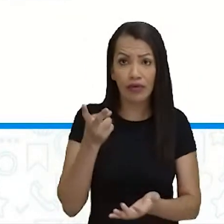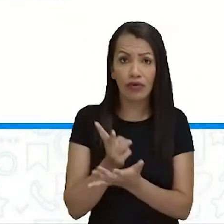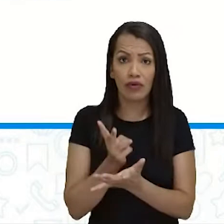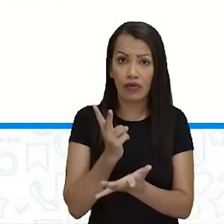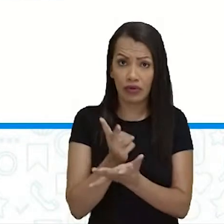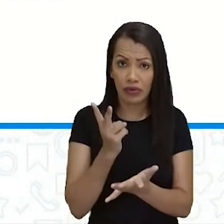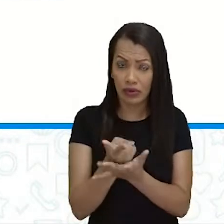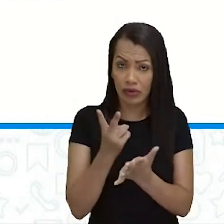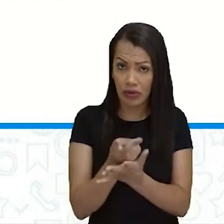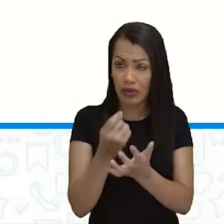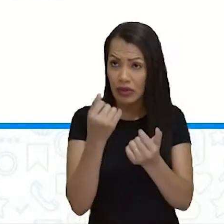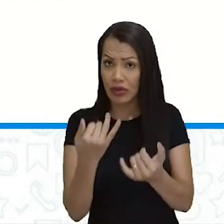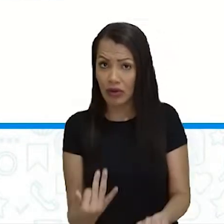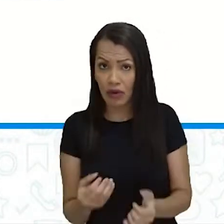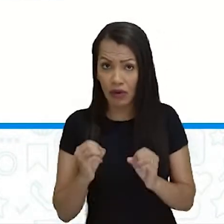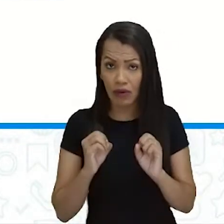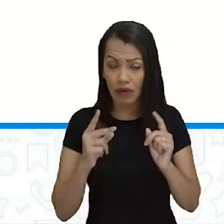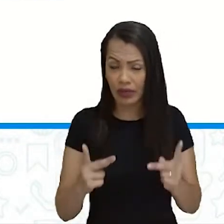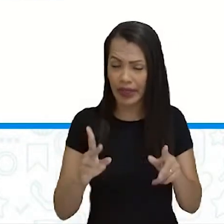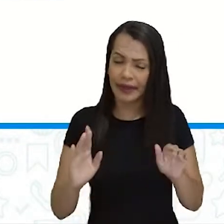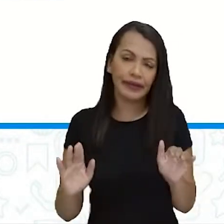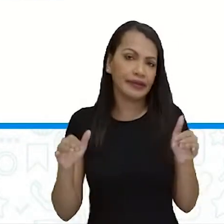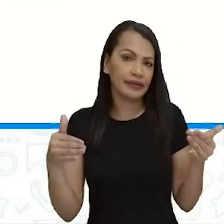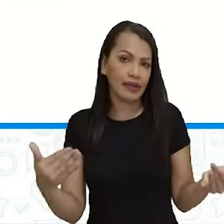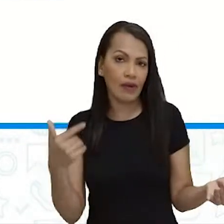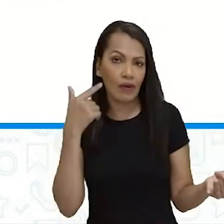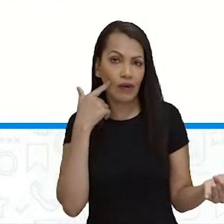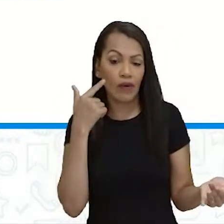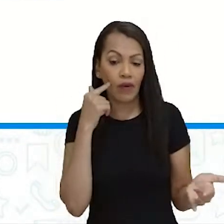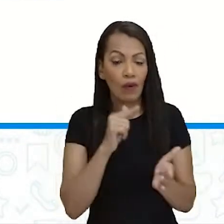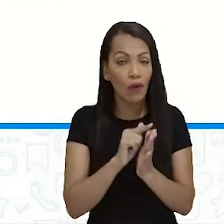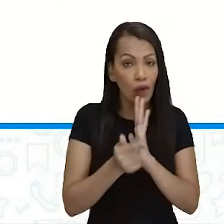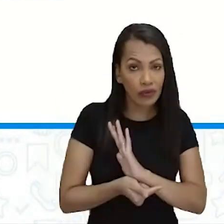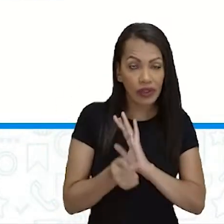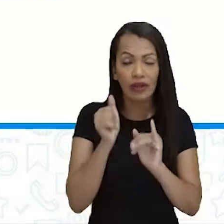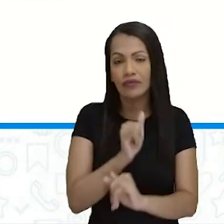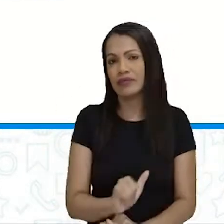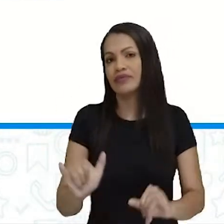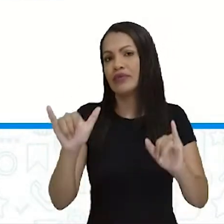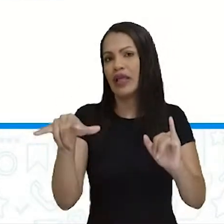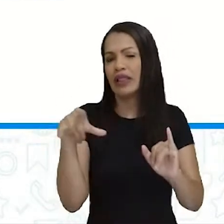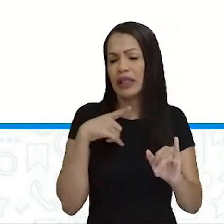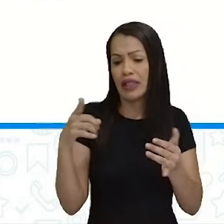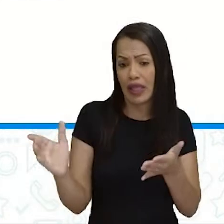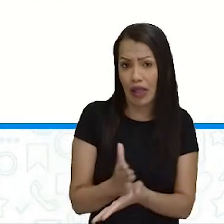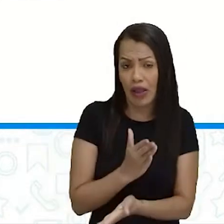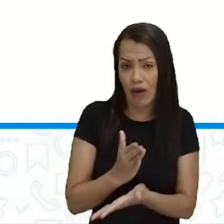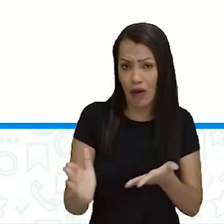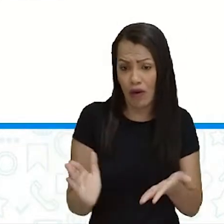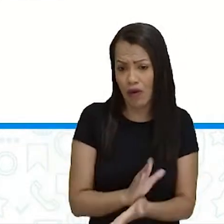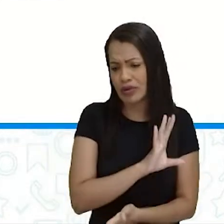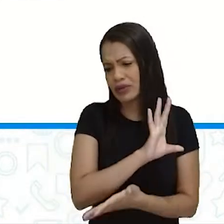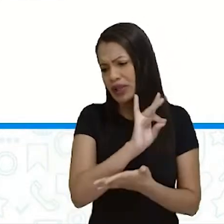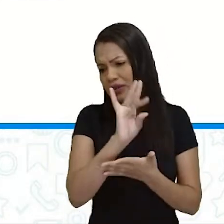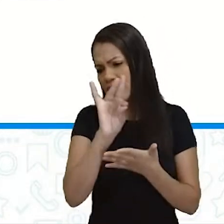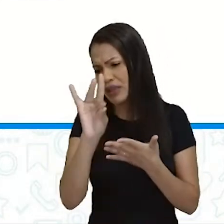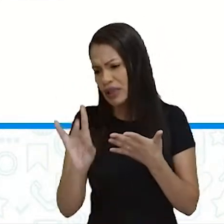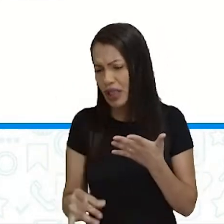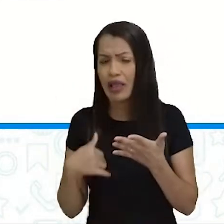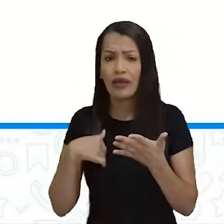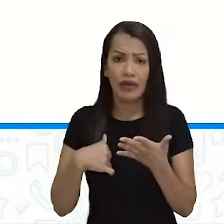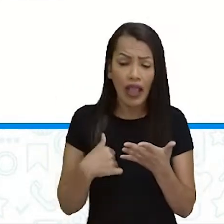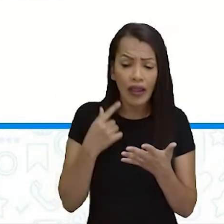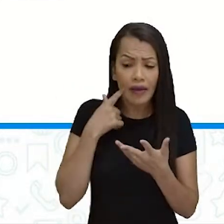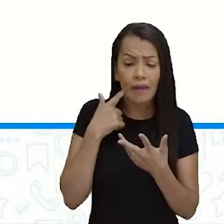falando sobre ele, tá ok? Então, o gênero textual notícia, ele tem algumas especificidades e que a gente vai